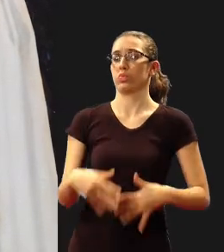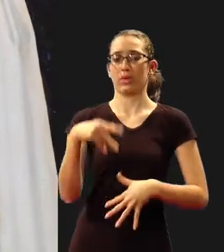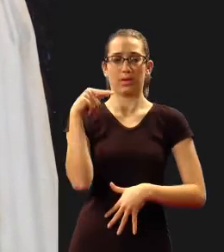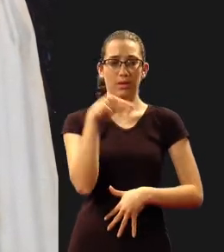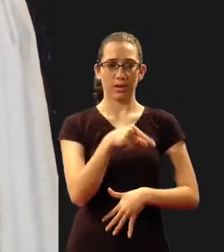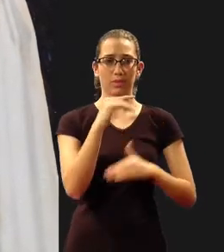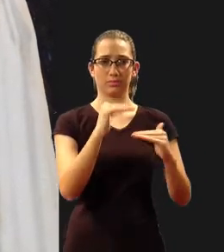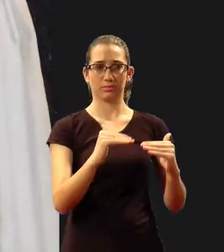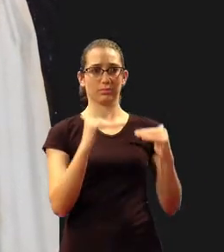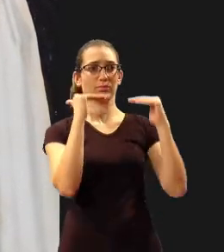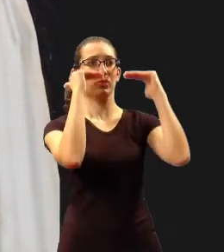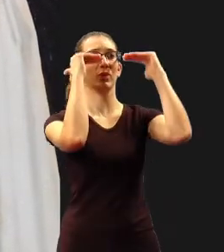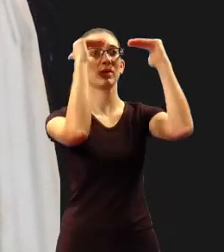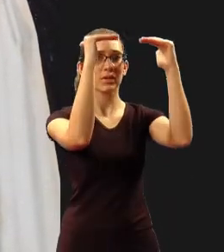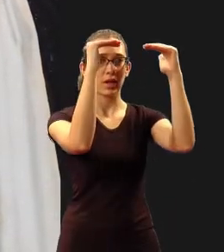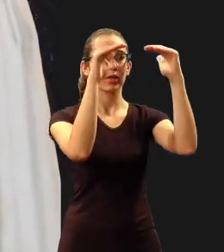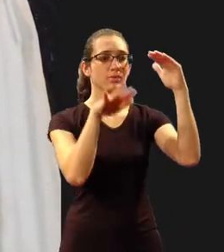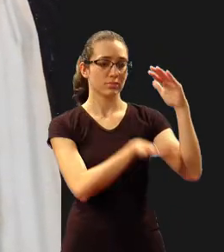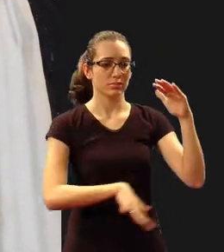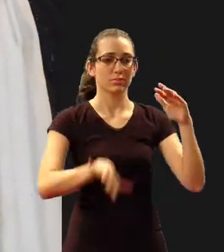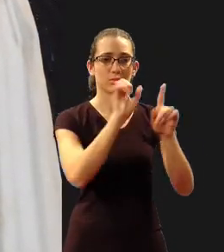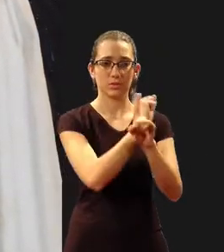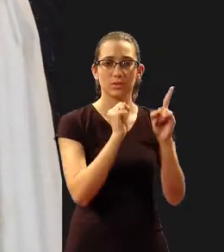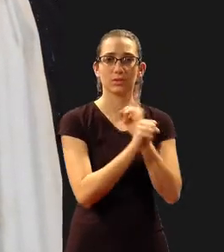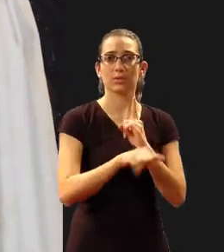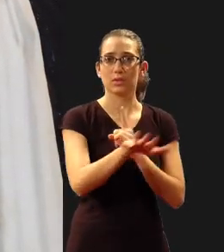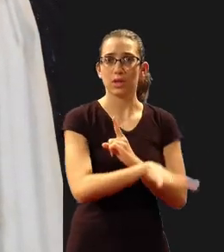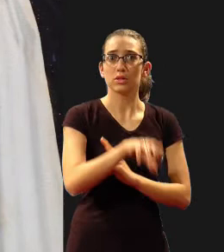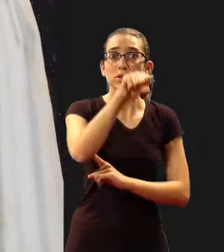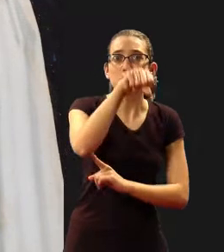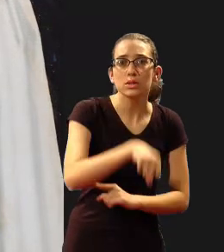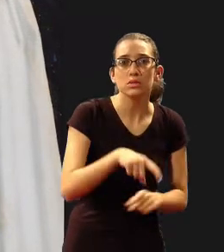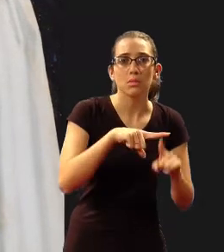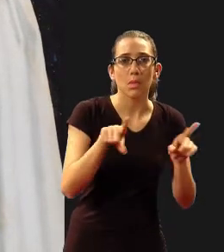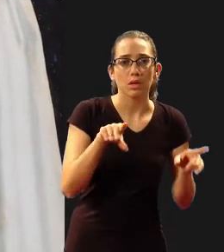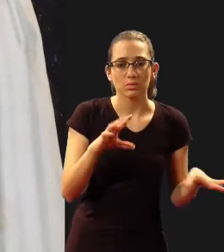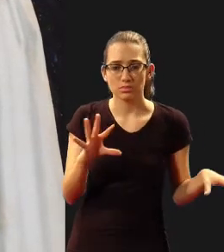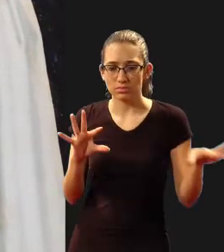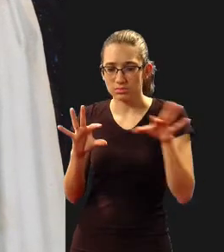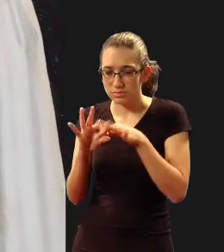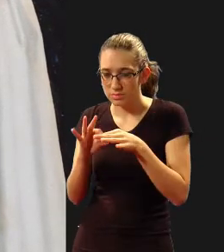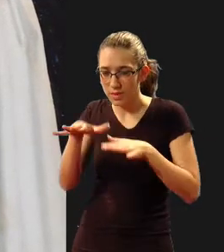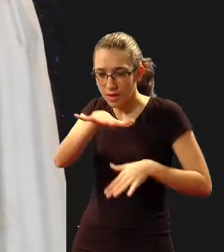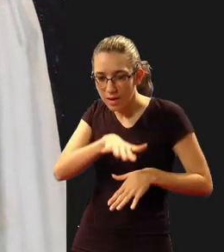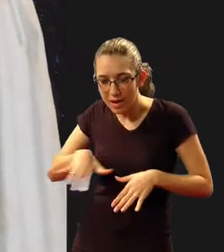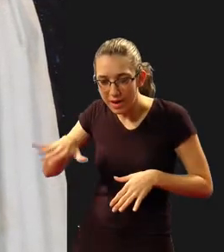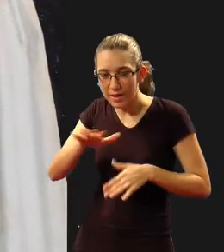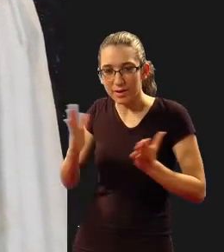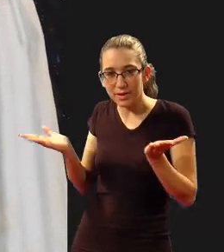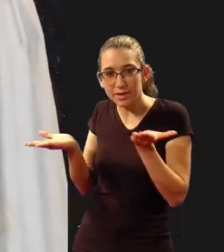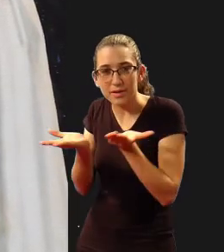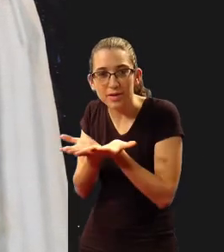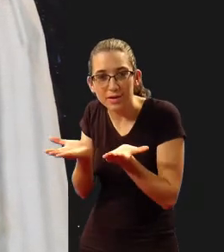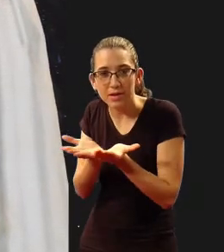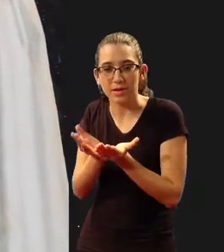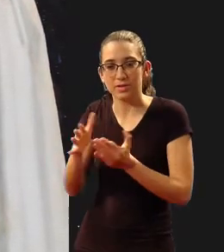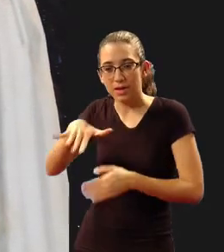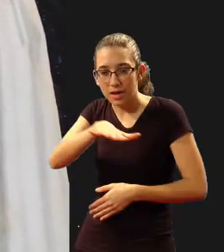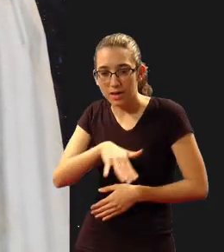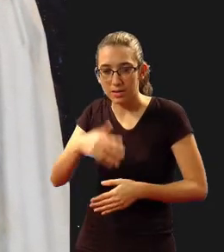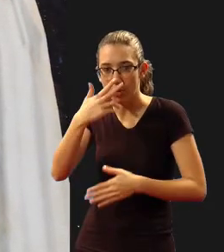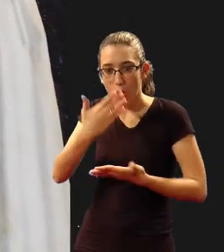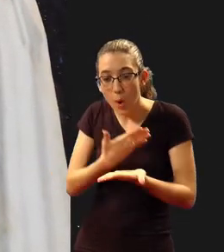principal autoridade secular naquele contexto de entrada para a cristandade, que é